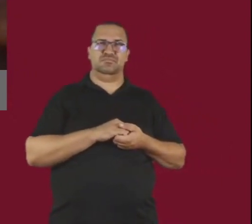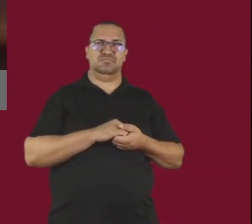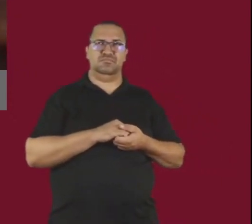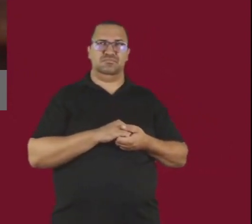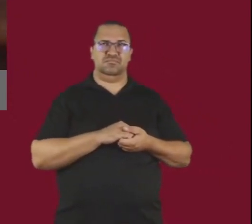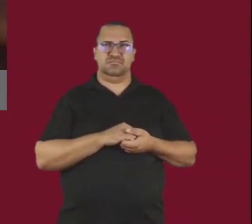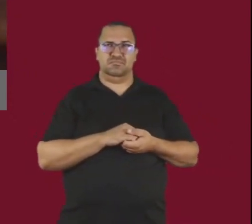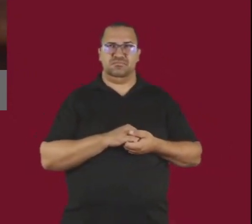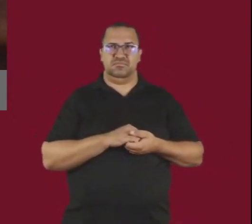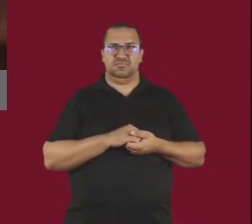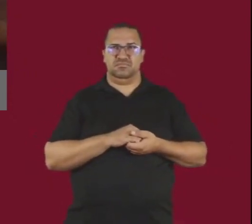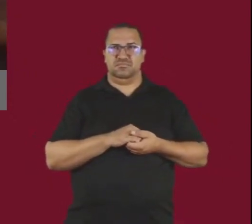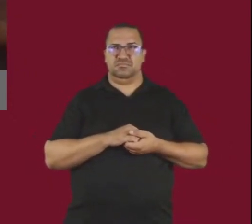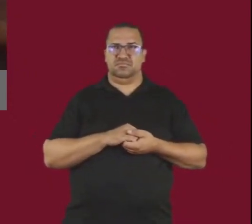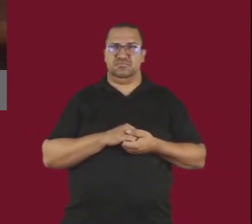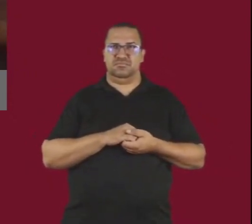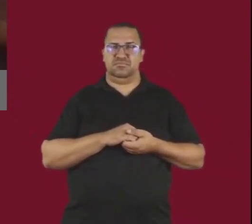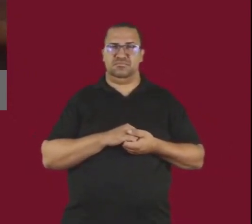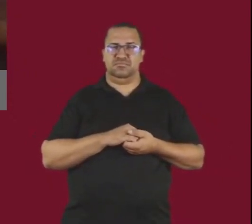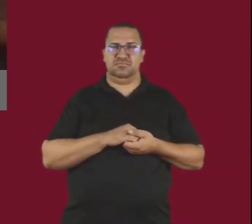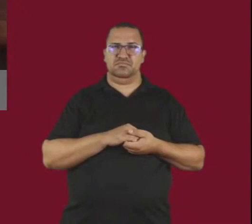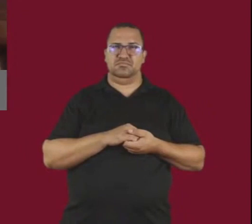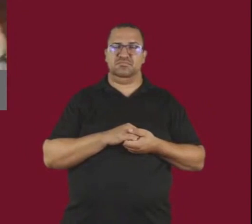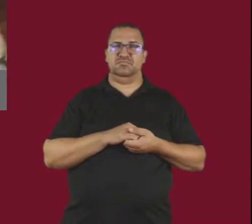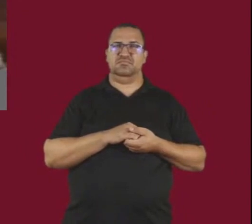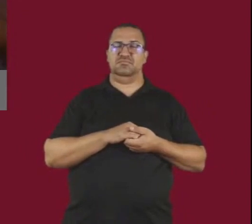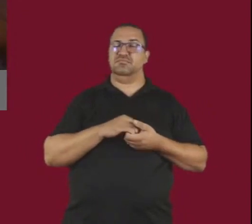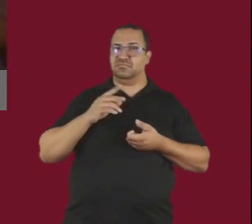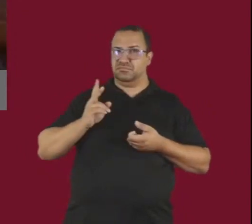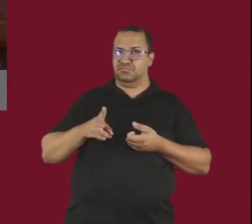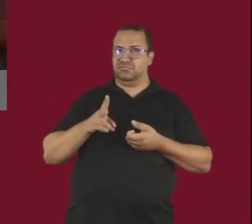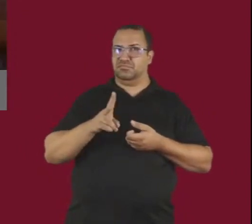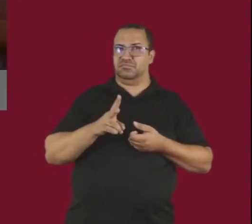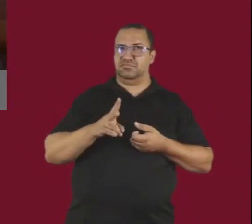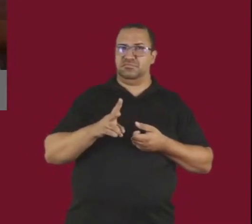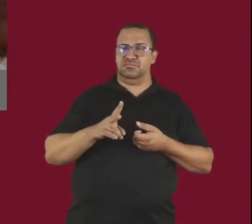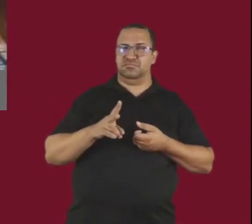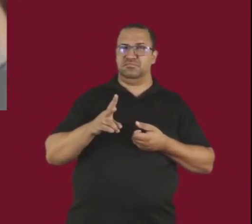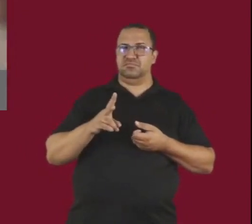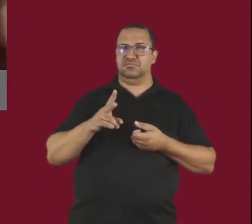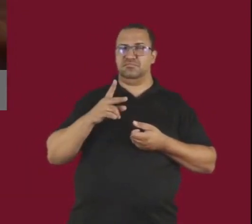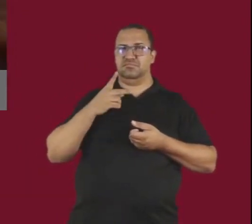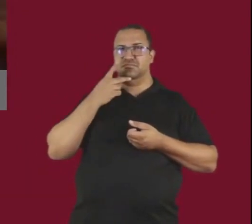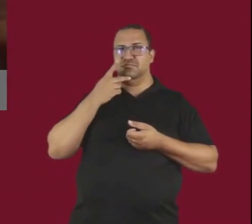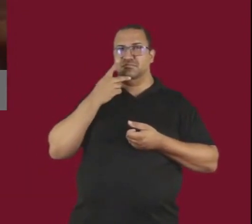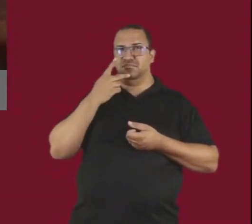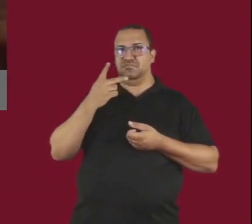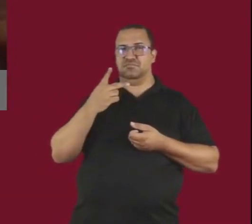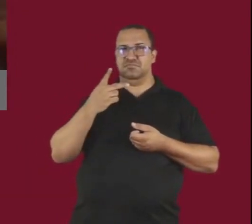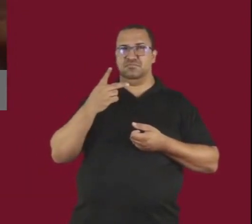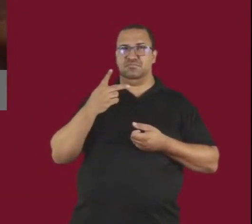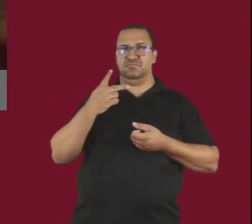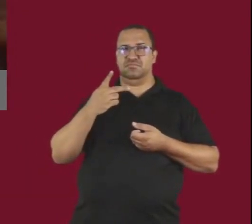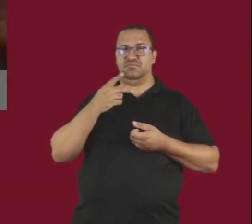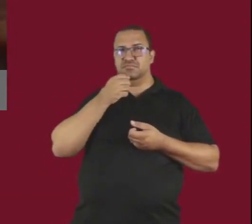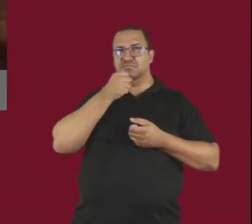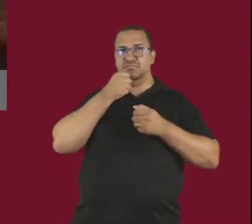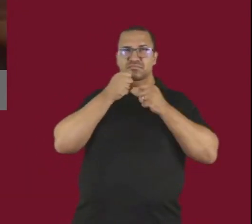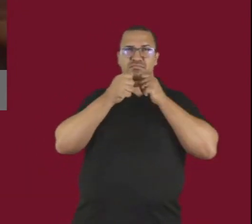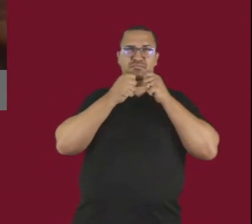daqui em diante, né? Isso foi dito recentemente pelo Cláudio Ângelo, que é um jornalista